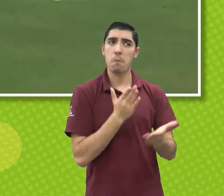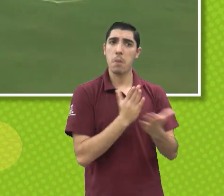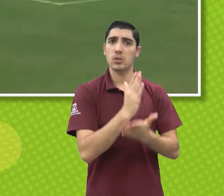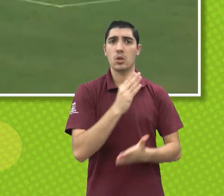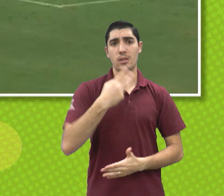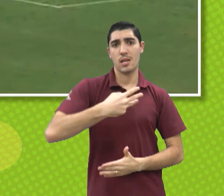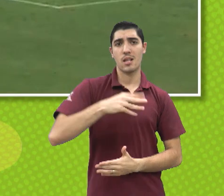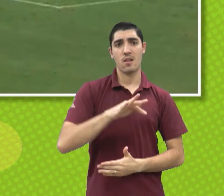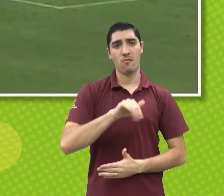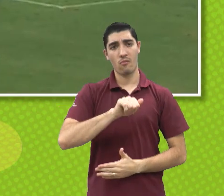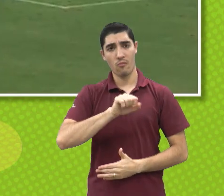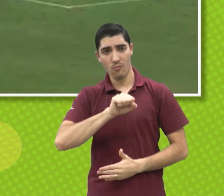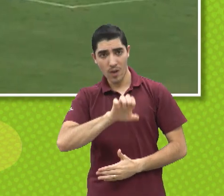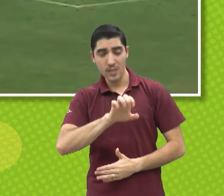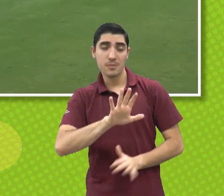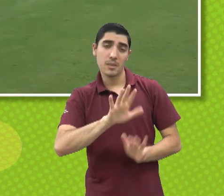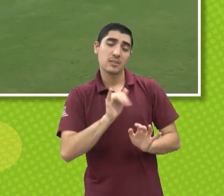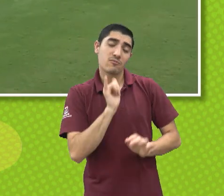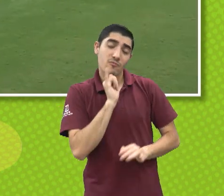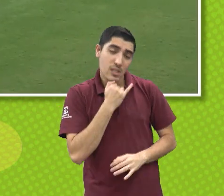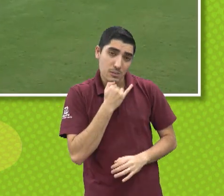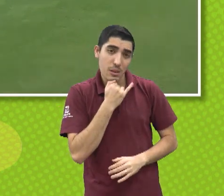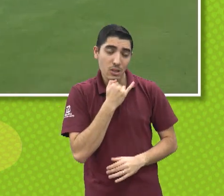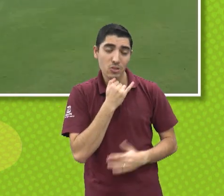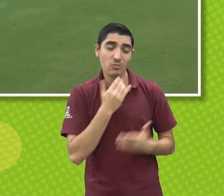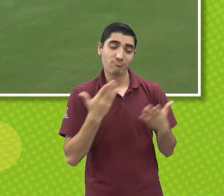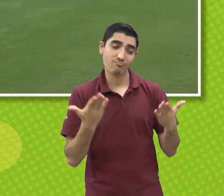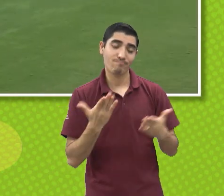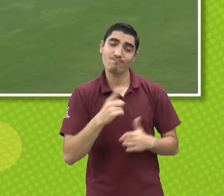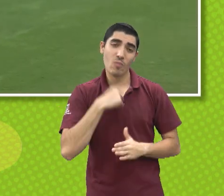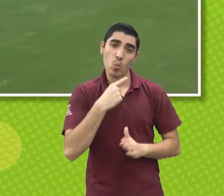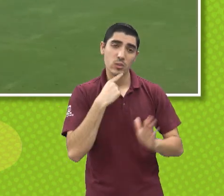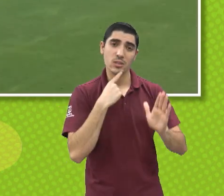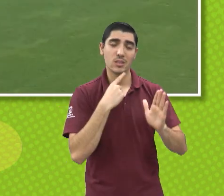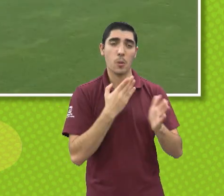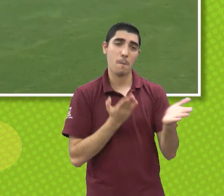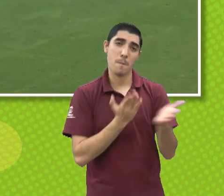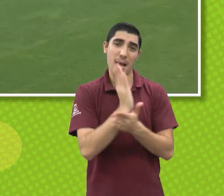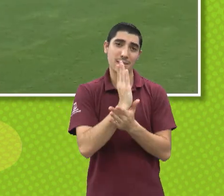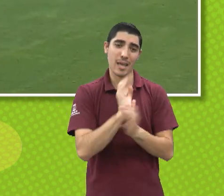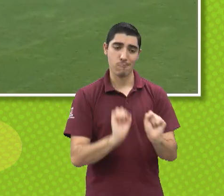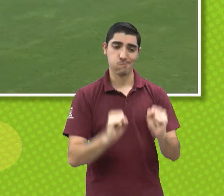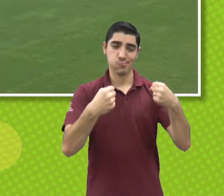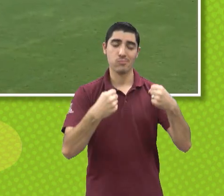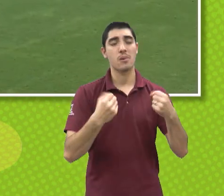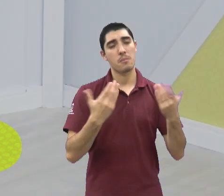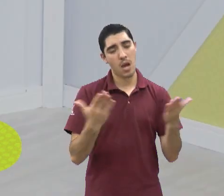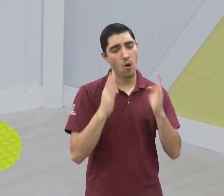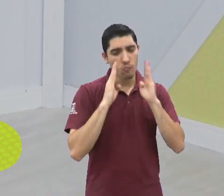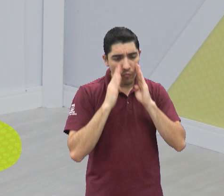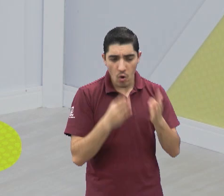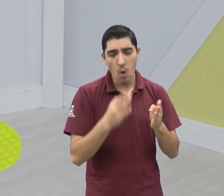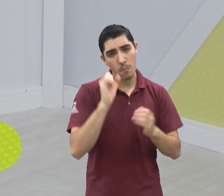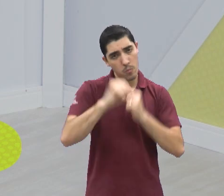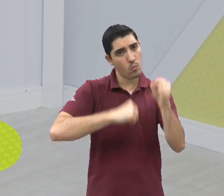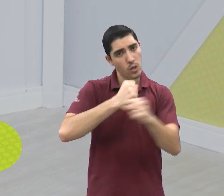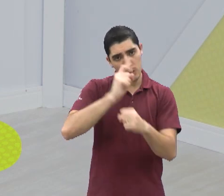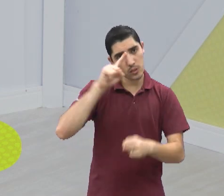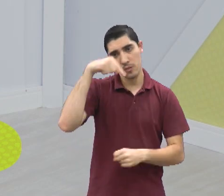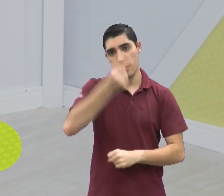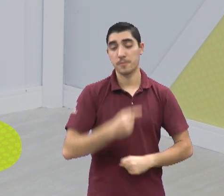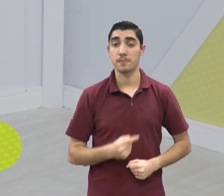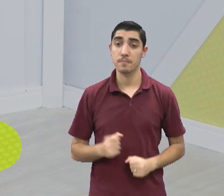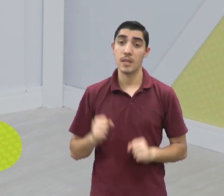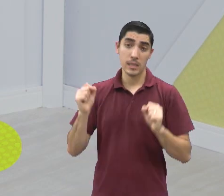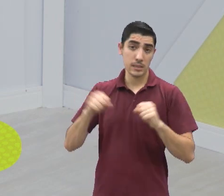agora, infelizmente, para os meninos, dar adeus, ter um último jogo aí e já para alguns mirar também o próximo ano. Pois e aí usar esse